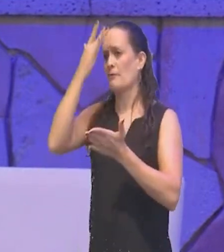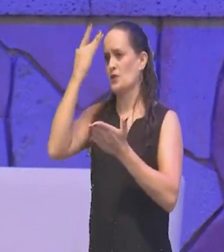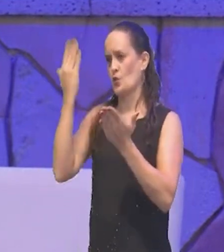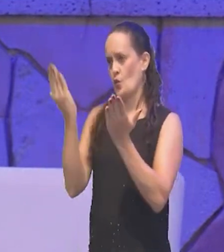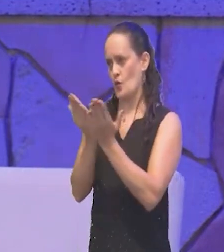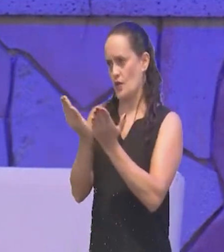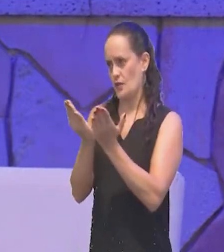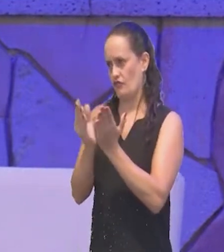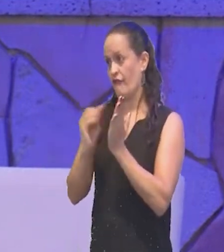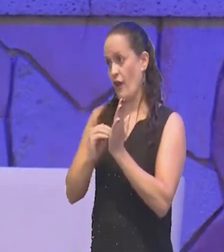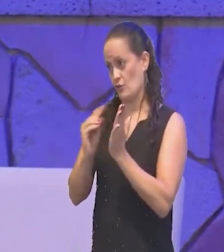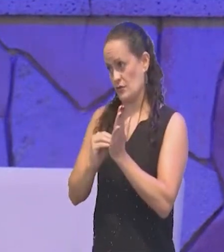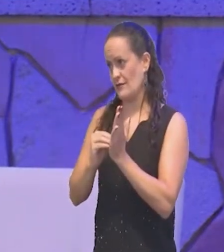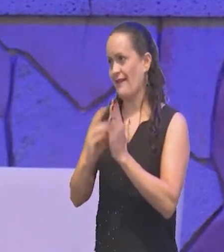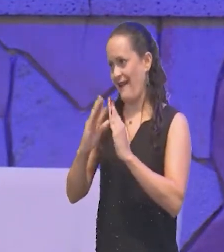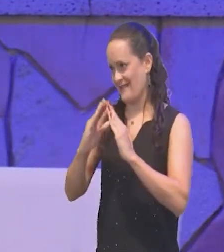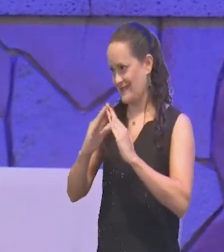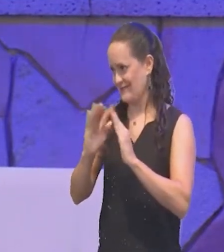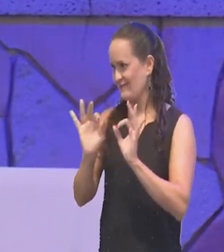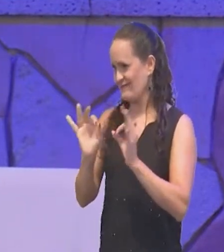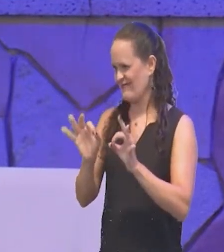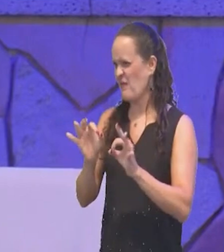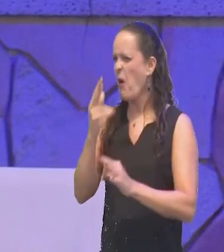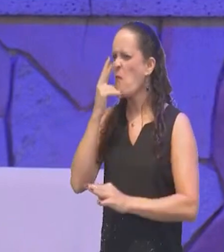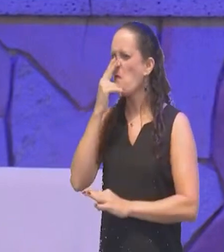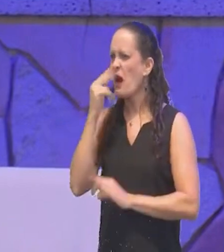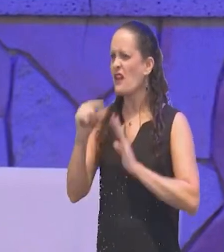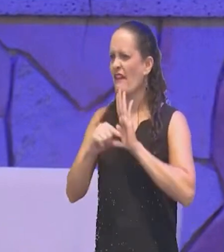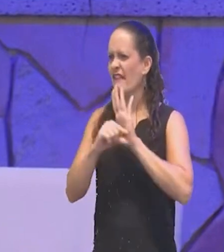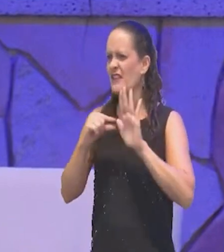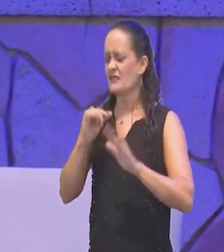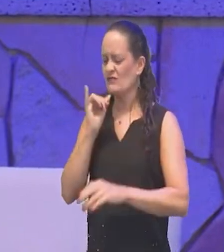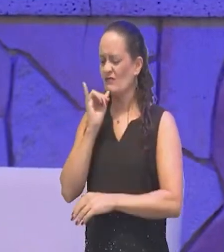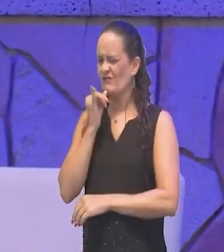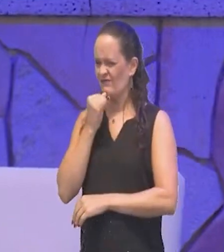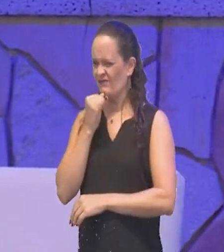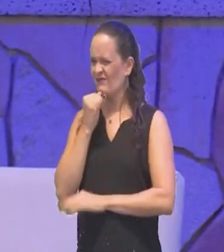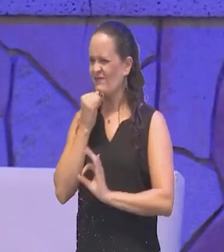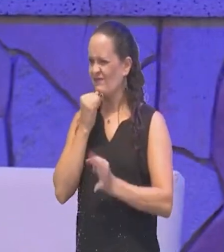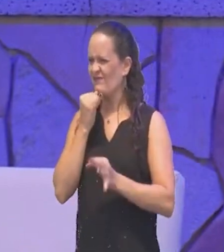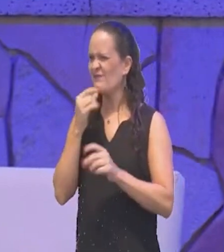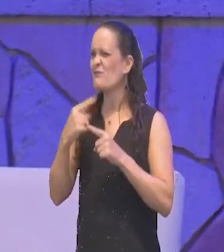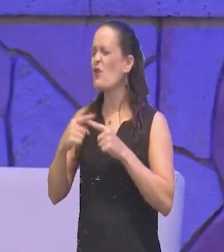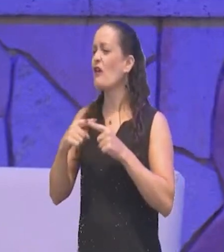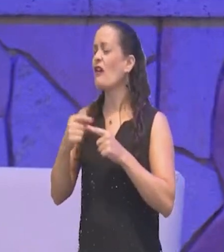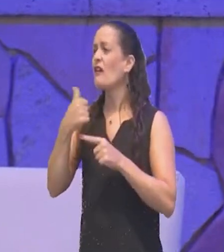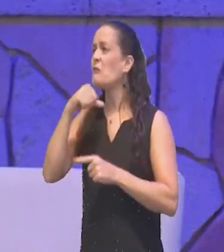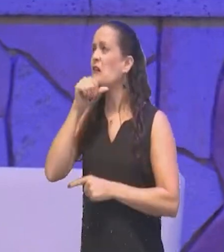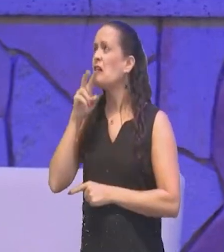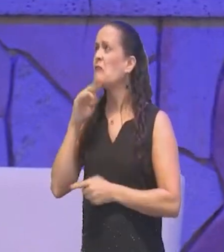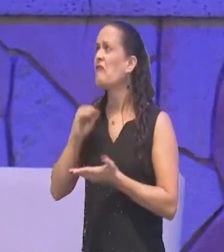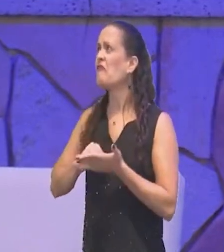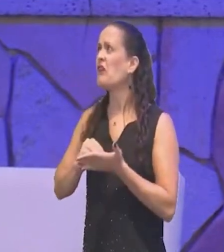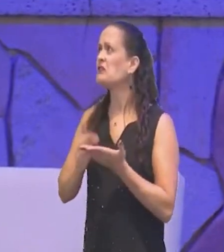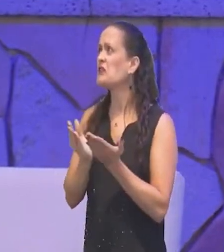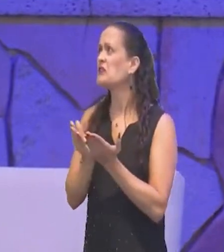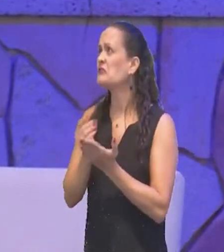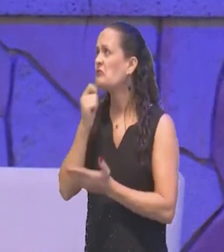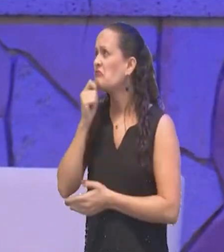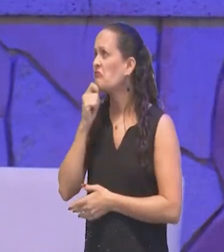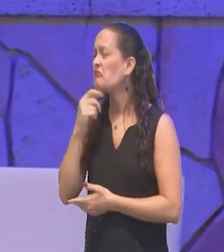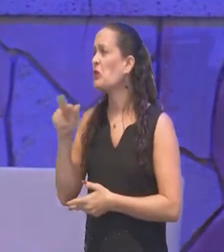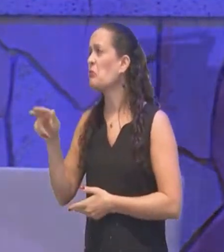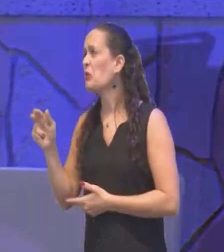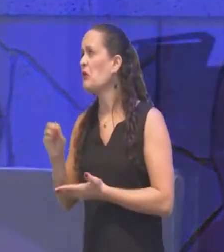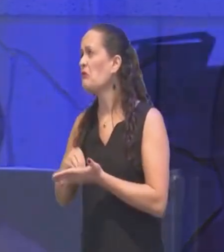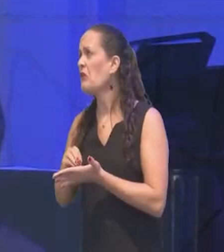para muitos, este é um verso que traz tristeza. E assim eu me lembrava do meu pai, nós oramos 20 anos por ele, meu